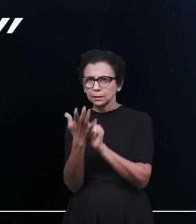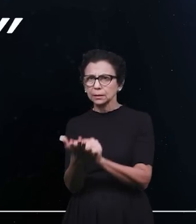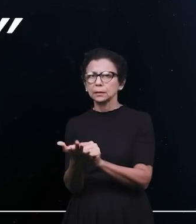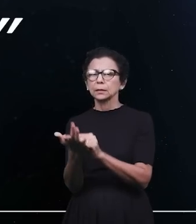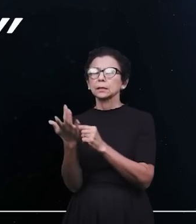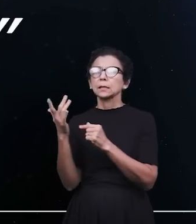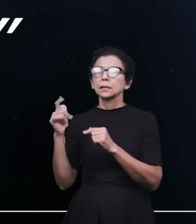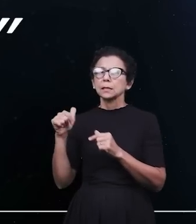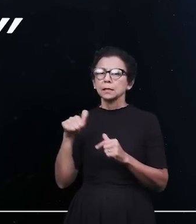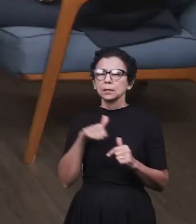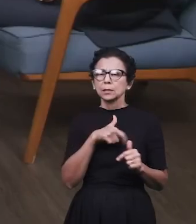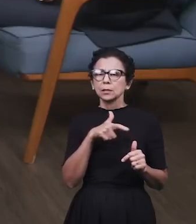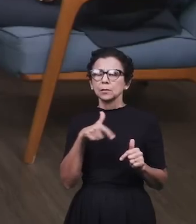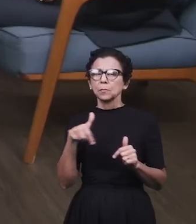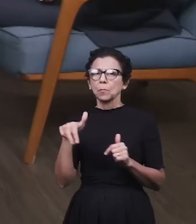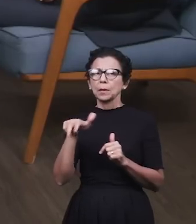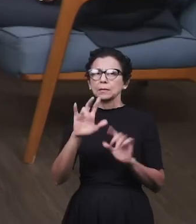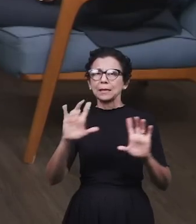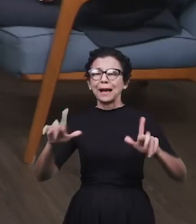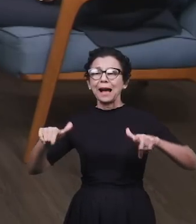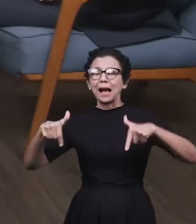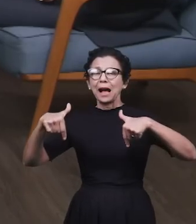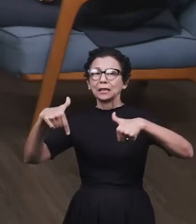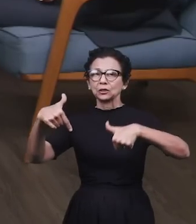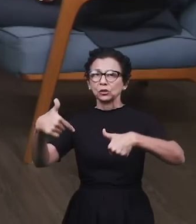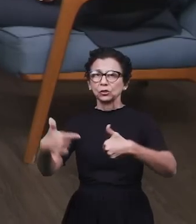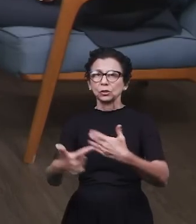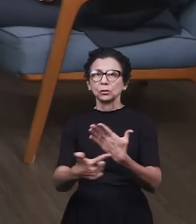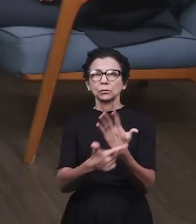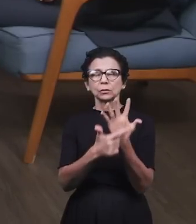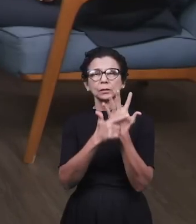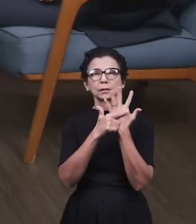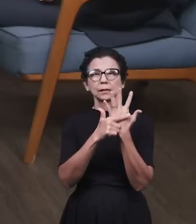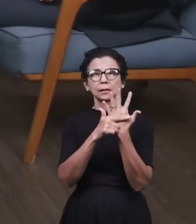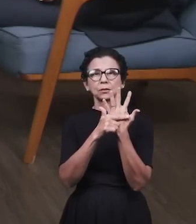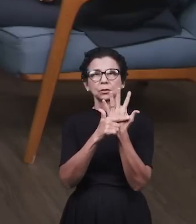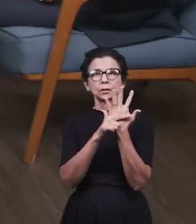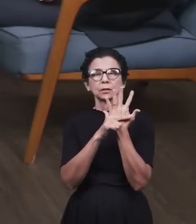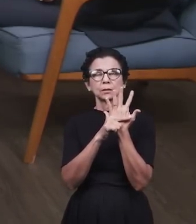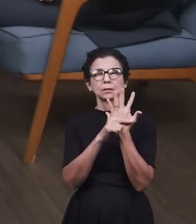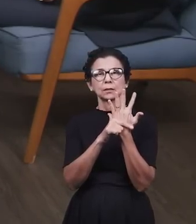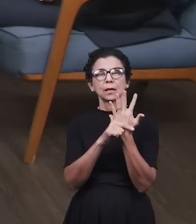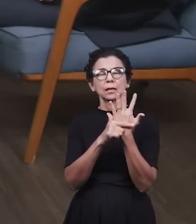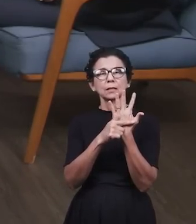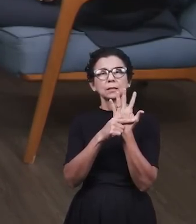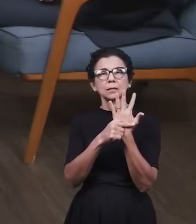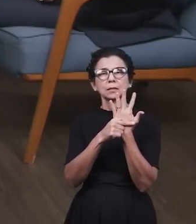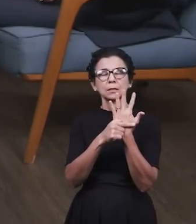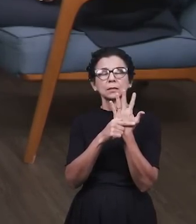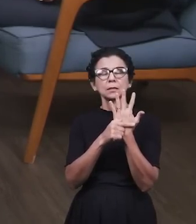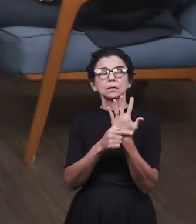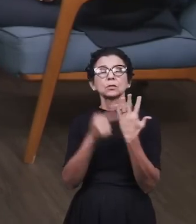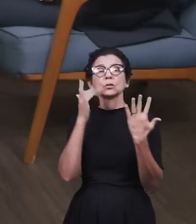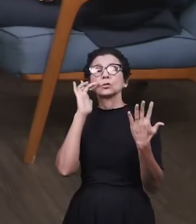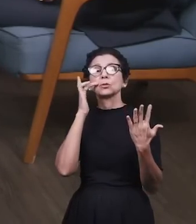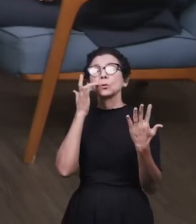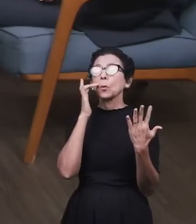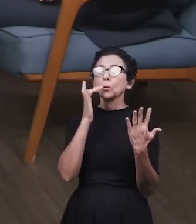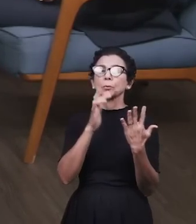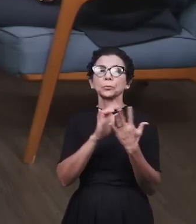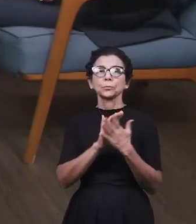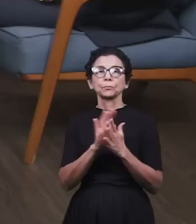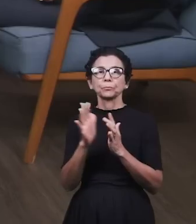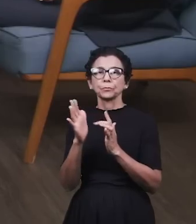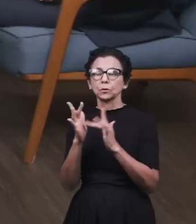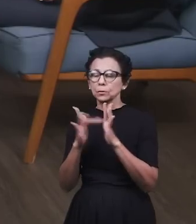ouro. Qual é a abordagem que é feita na igreja de Éfeso? Qual o intento do Senhor